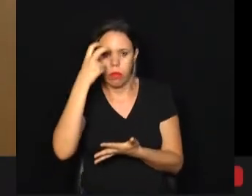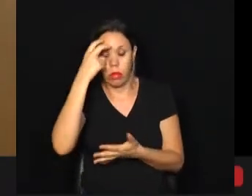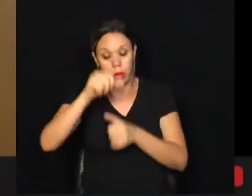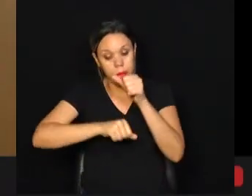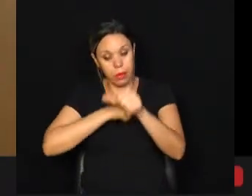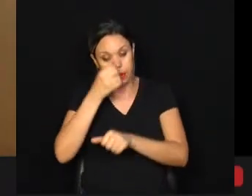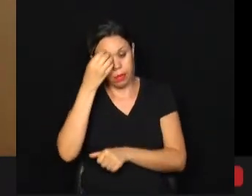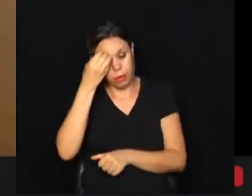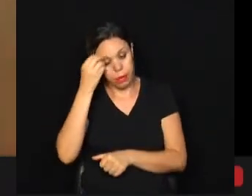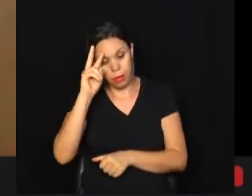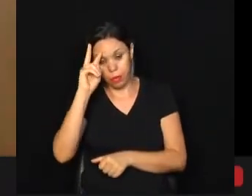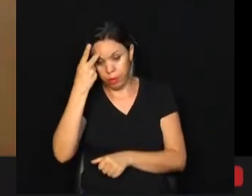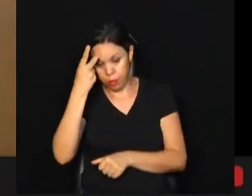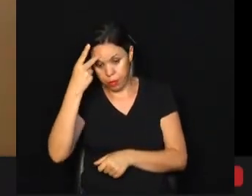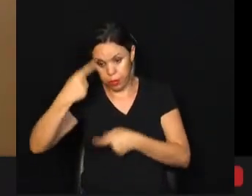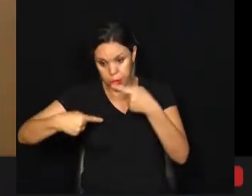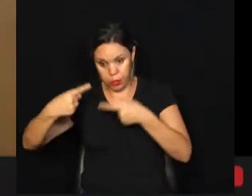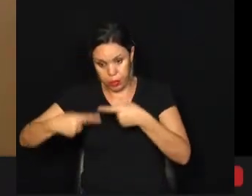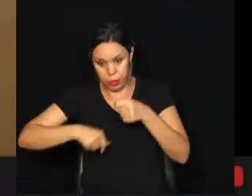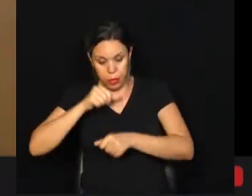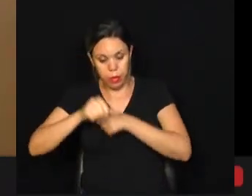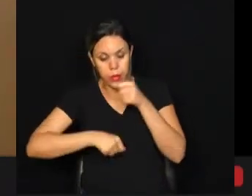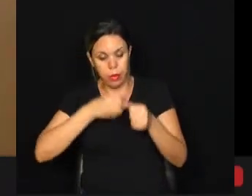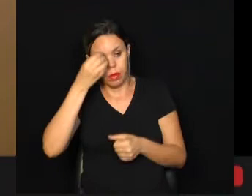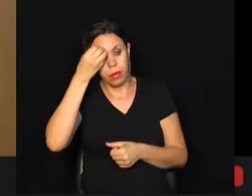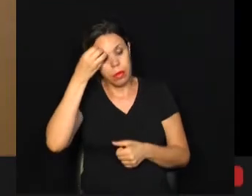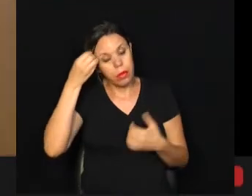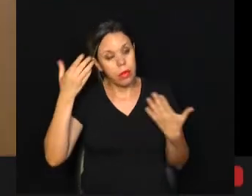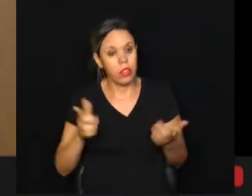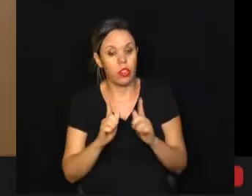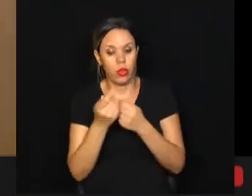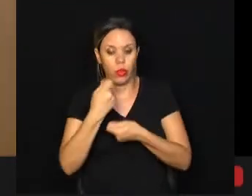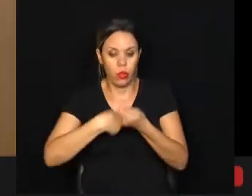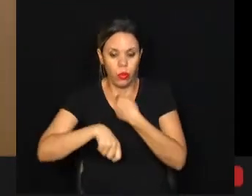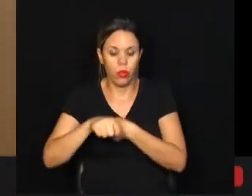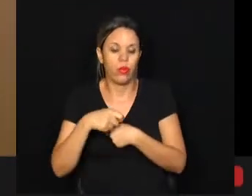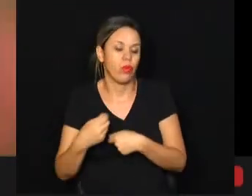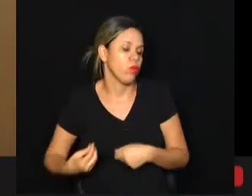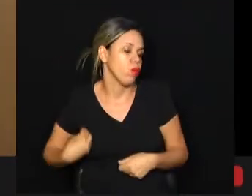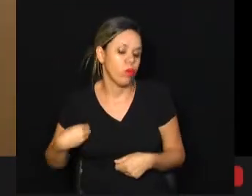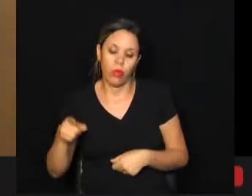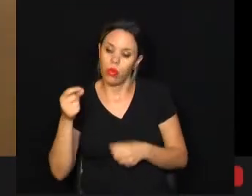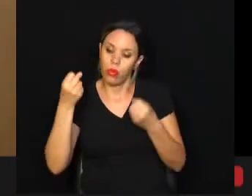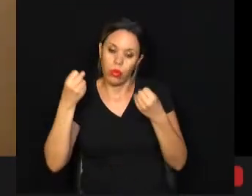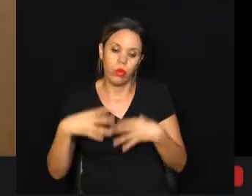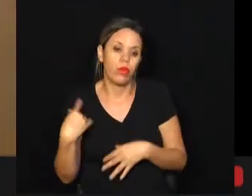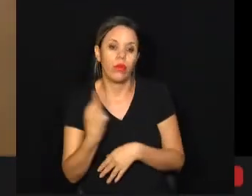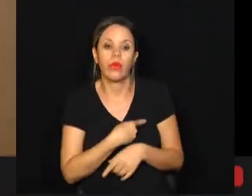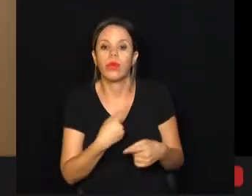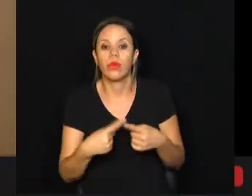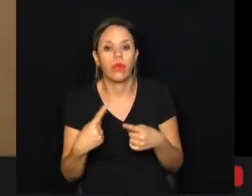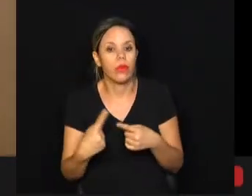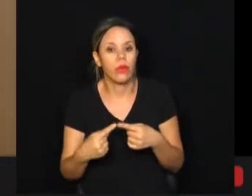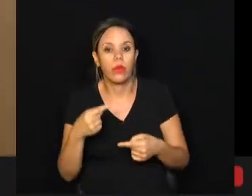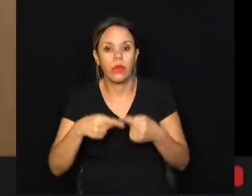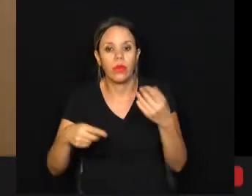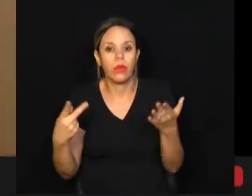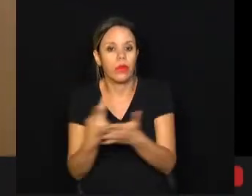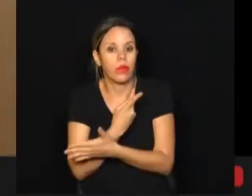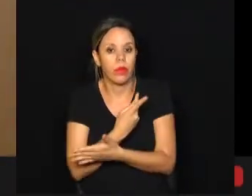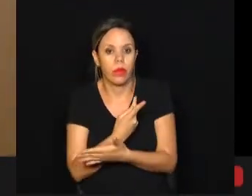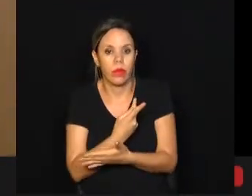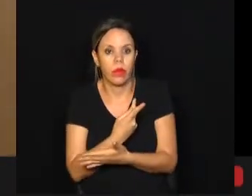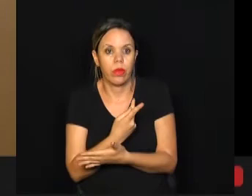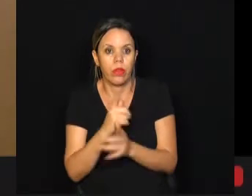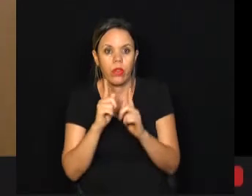mudar, uma cultura política que nós temos que mudar. O gestor não está ali para explicar para a gente por que não dá certo. Ele está